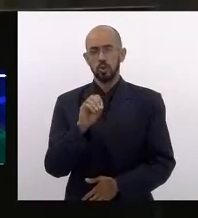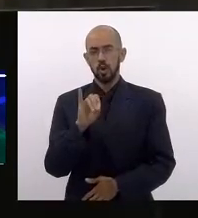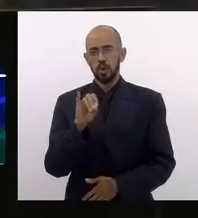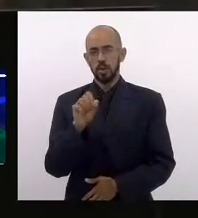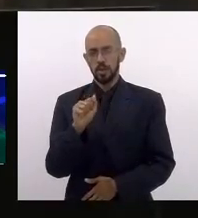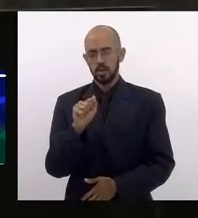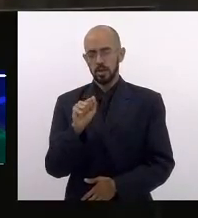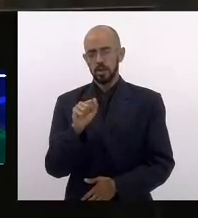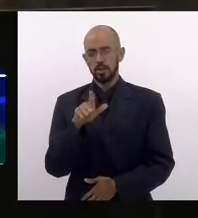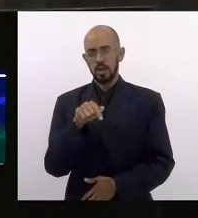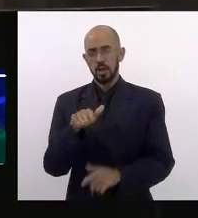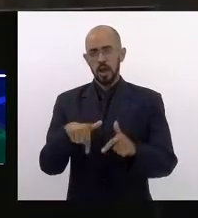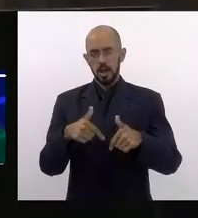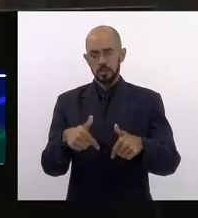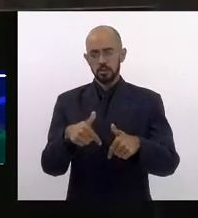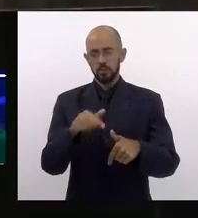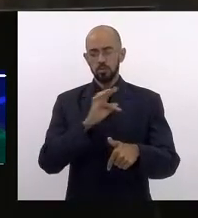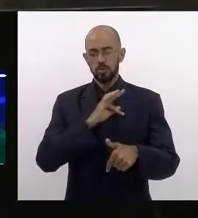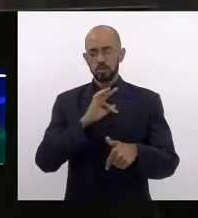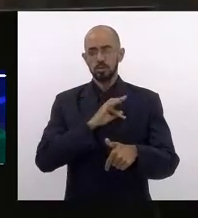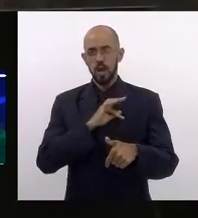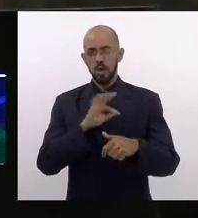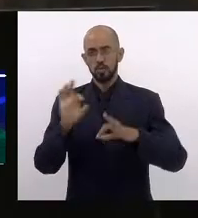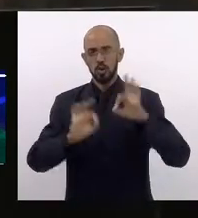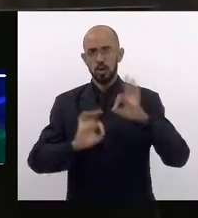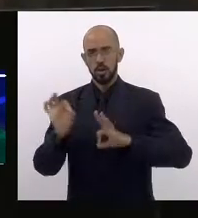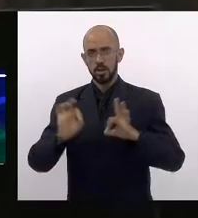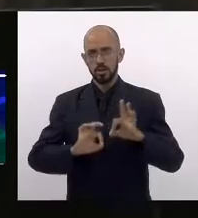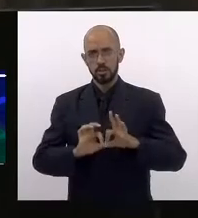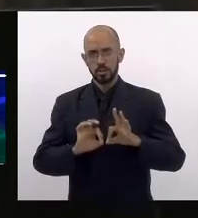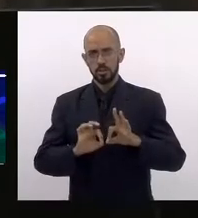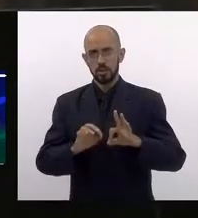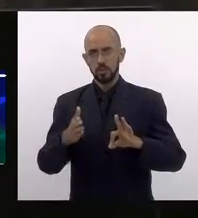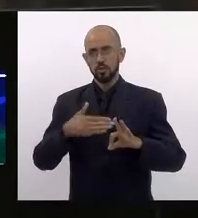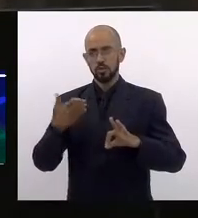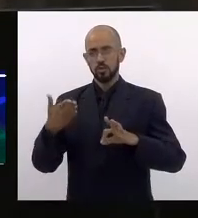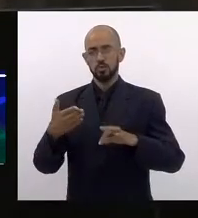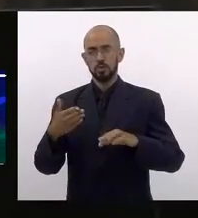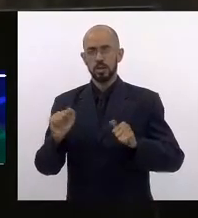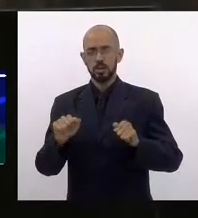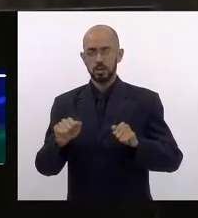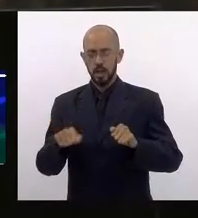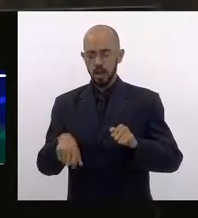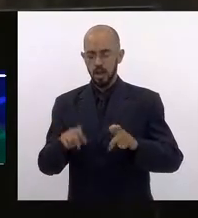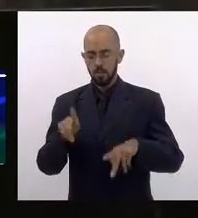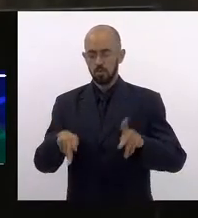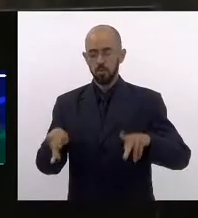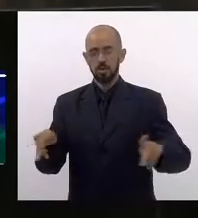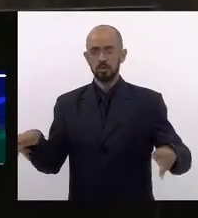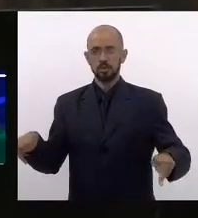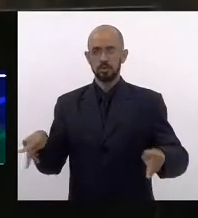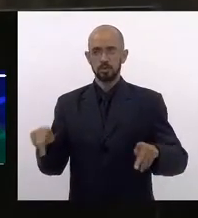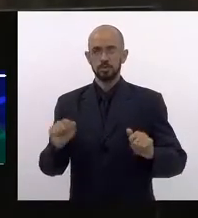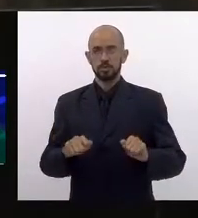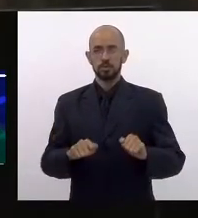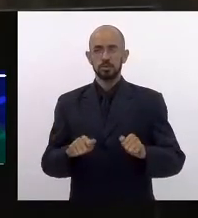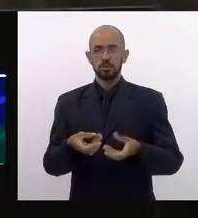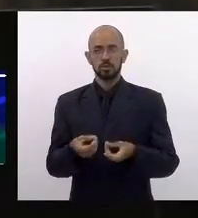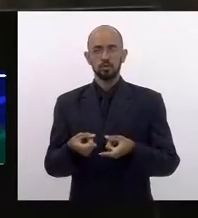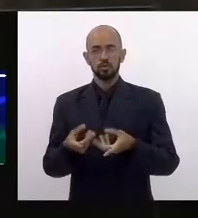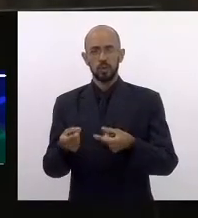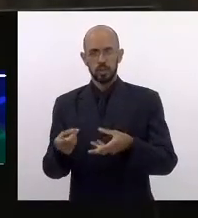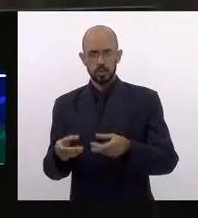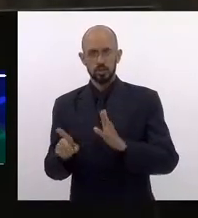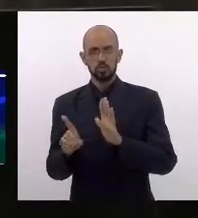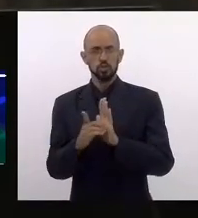ação policial é organizada de maneira a surpreender os supostos varejistas de